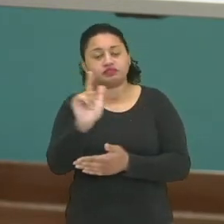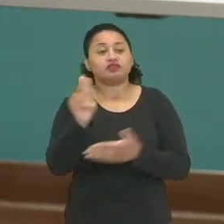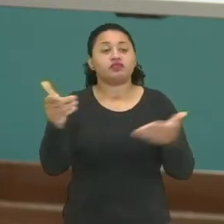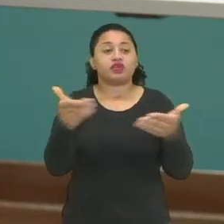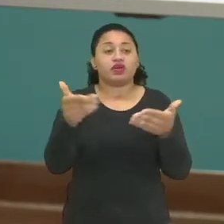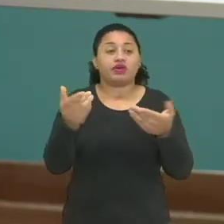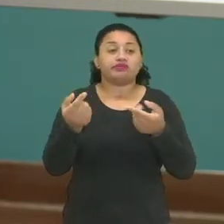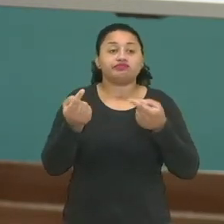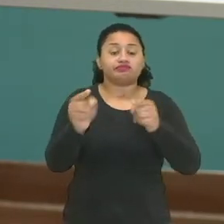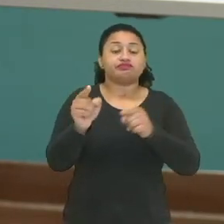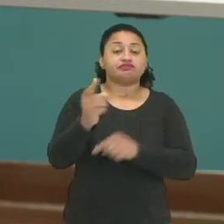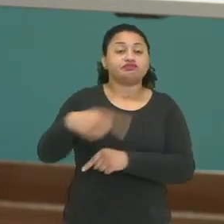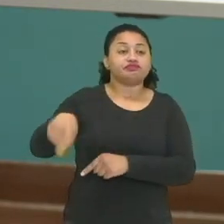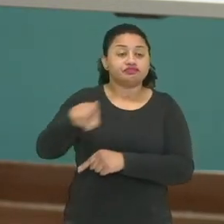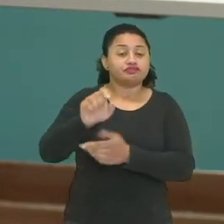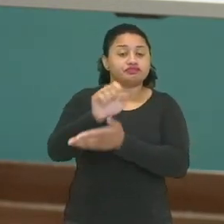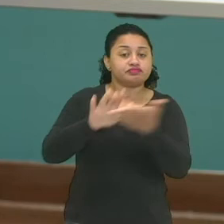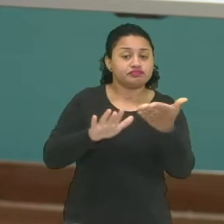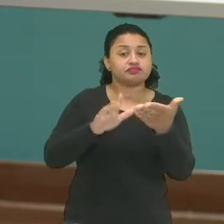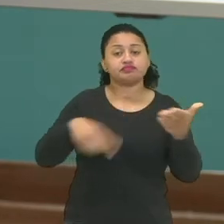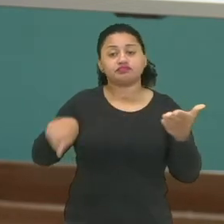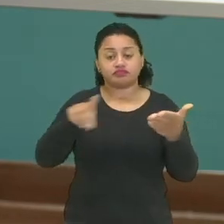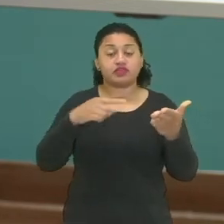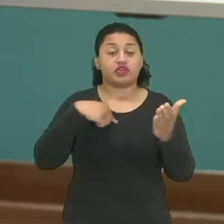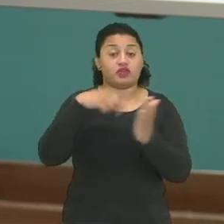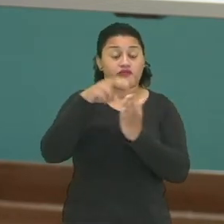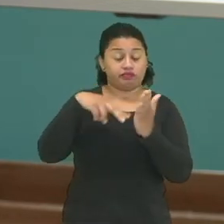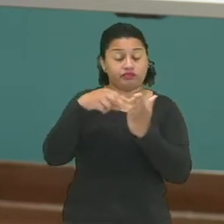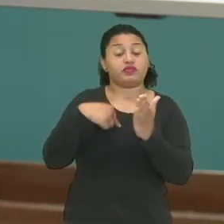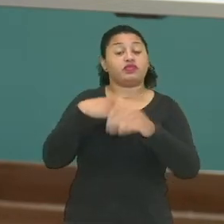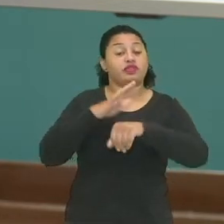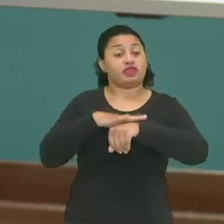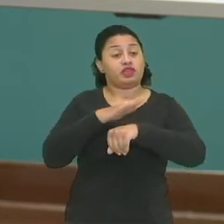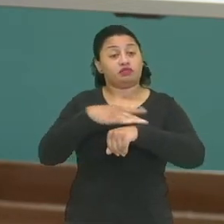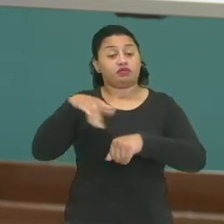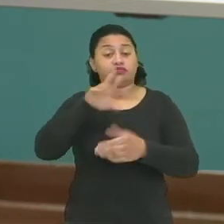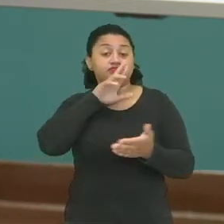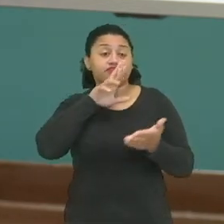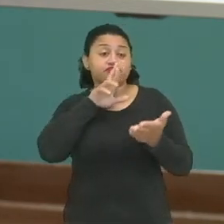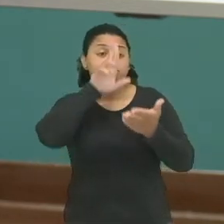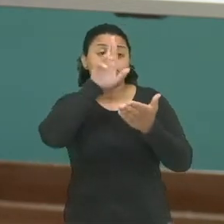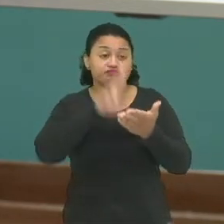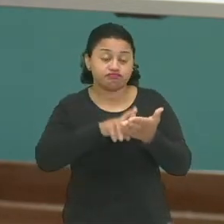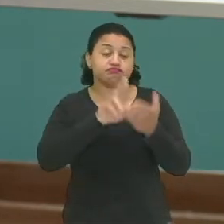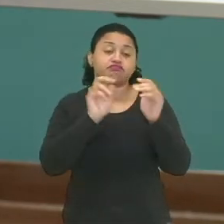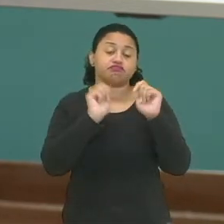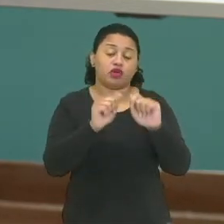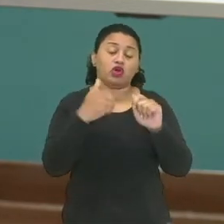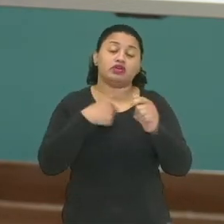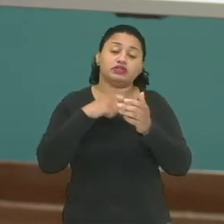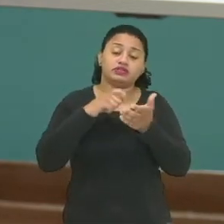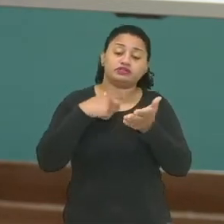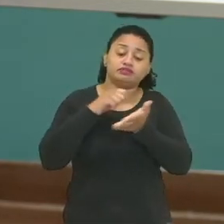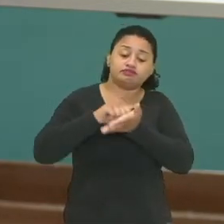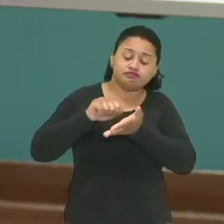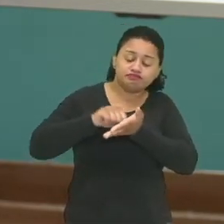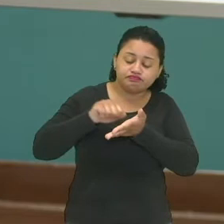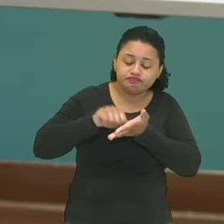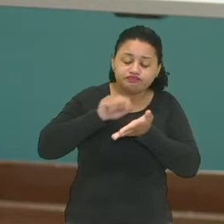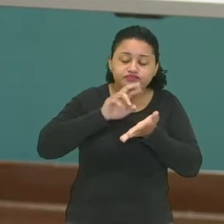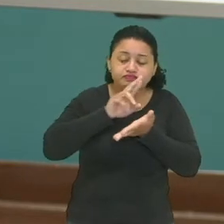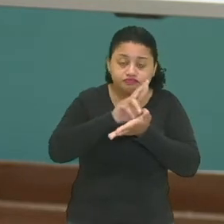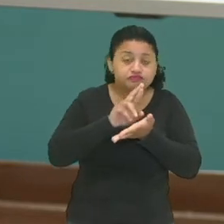esse desafio aqui, esse exercício, eu vou ler, vou dar um tempo daí para que você transcreva no seu caderno